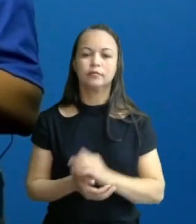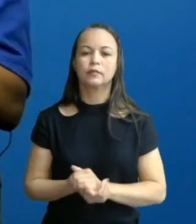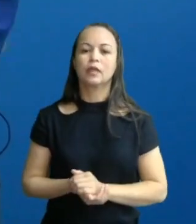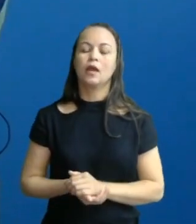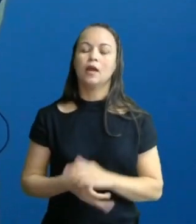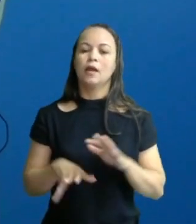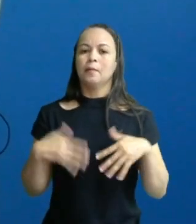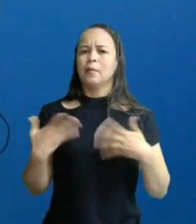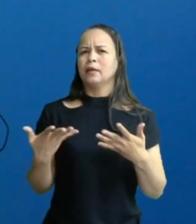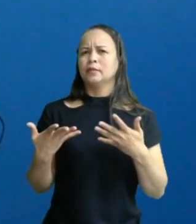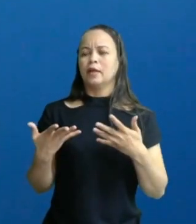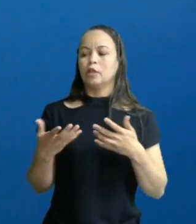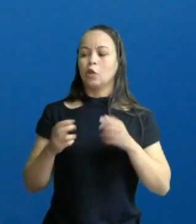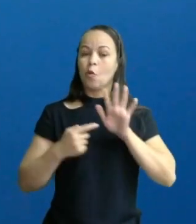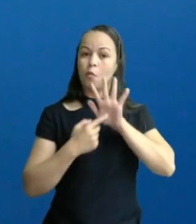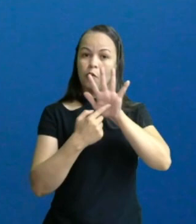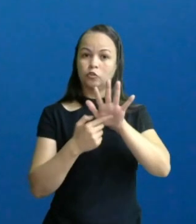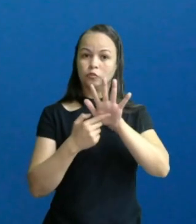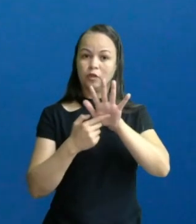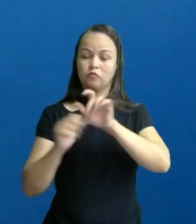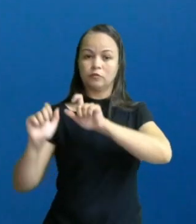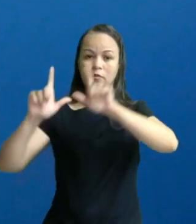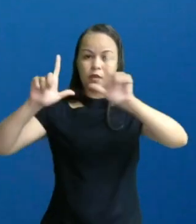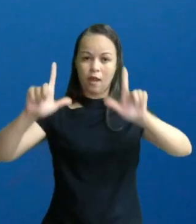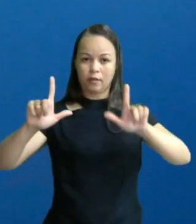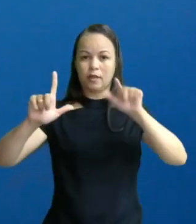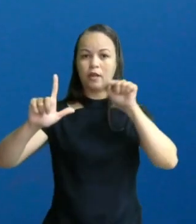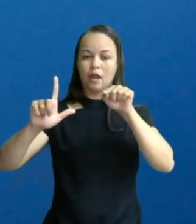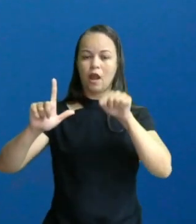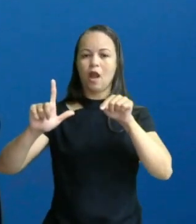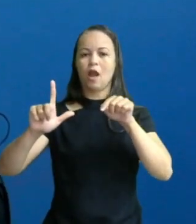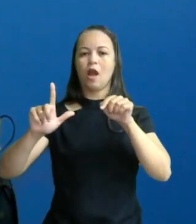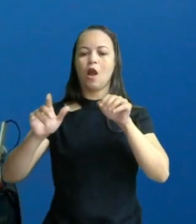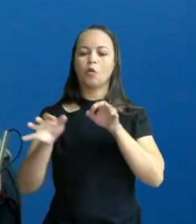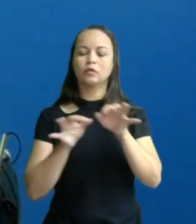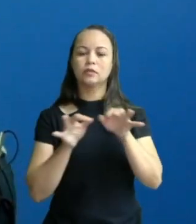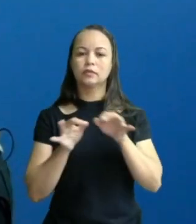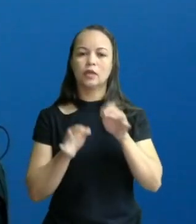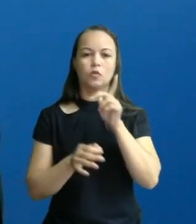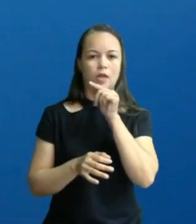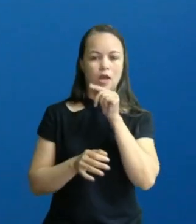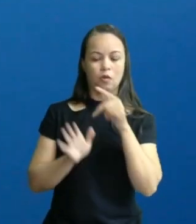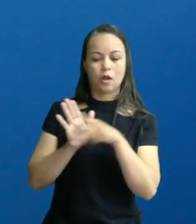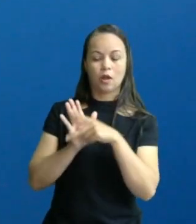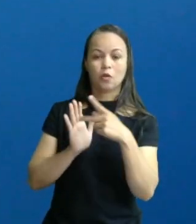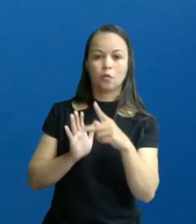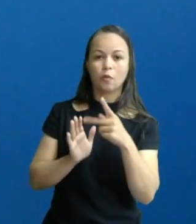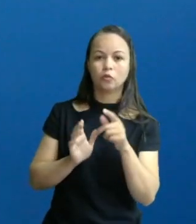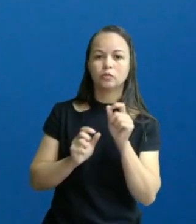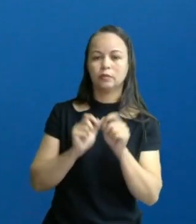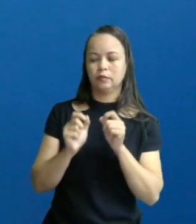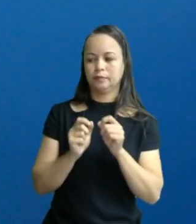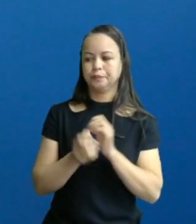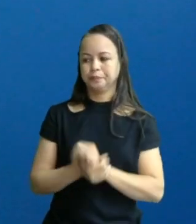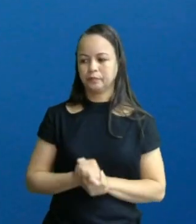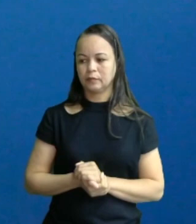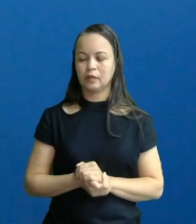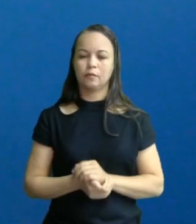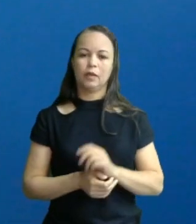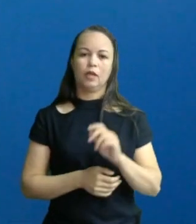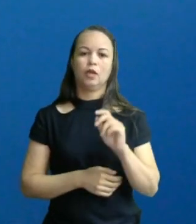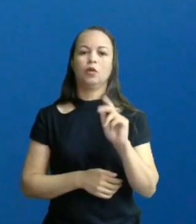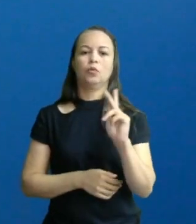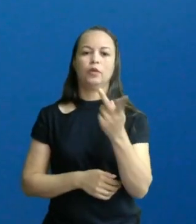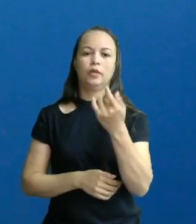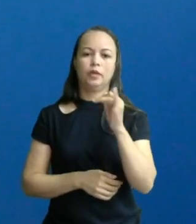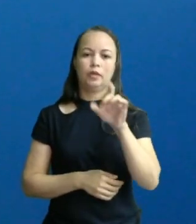Mas aí eu trouxe bem grande aqui na tela, dá uma olhadinha. Fórmula da água, que ela é composta por hidrogênio,